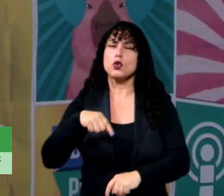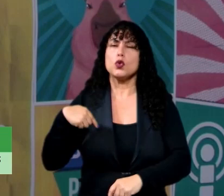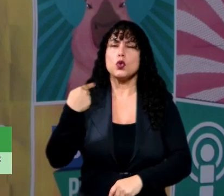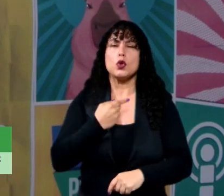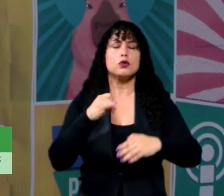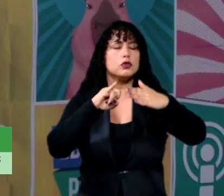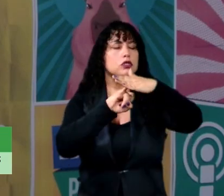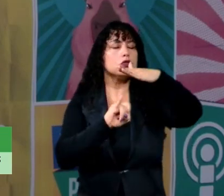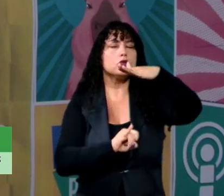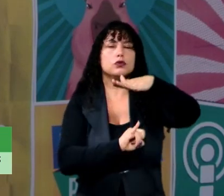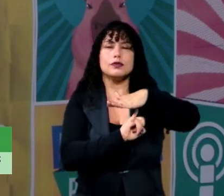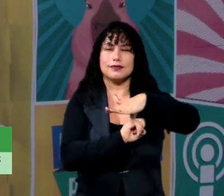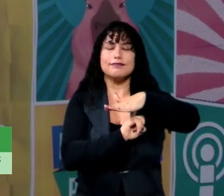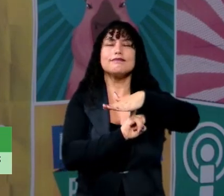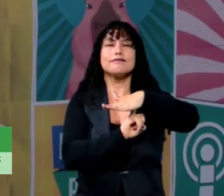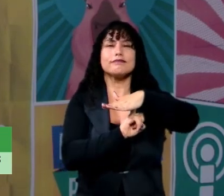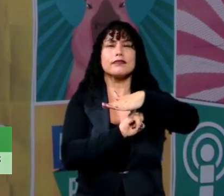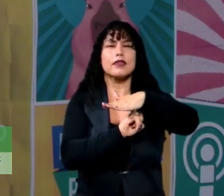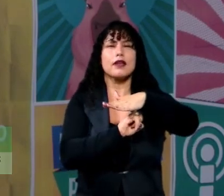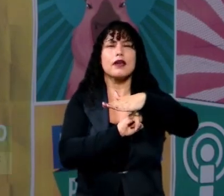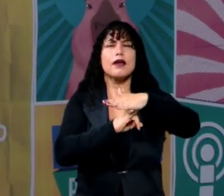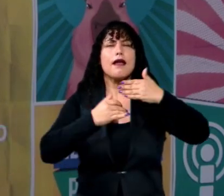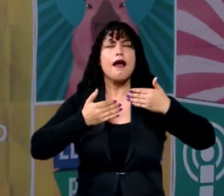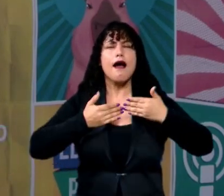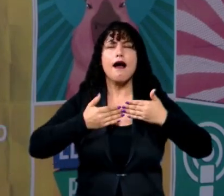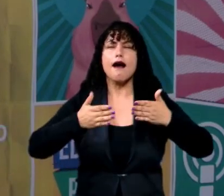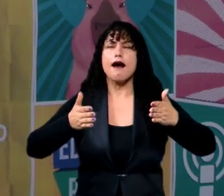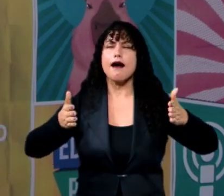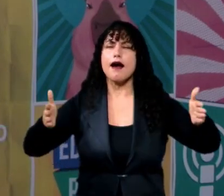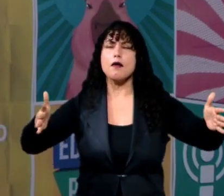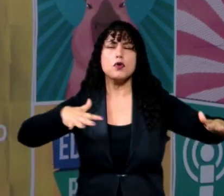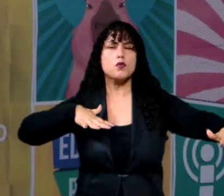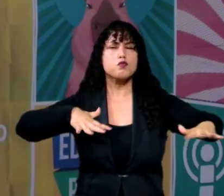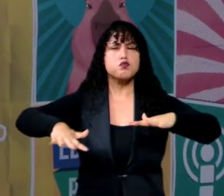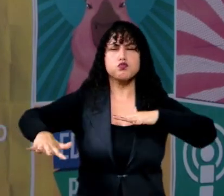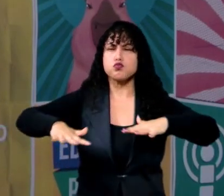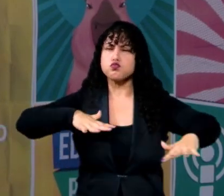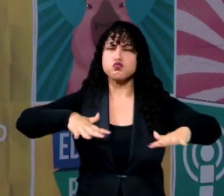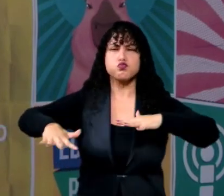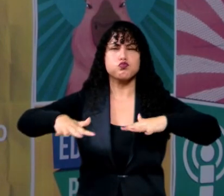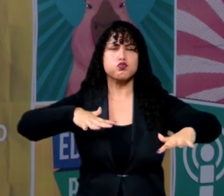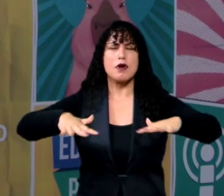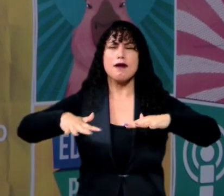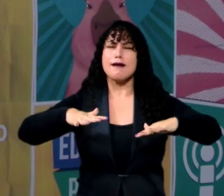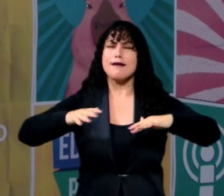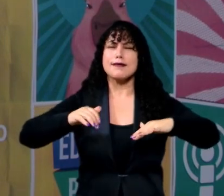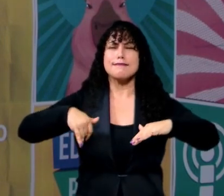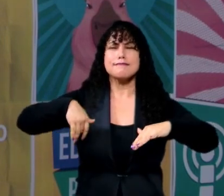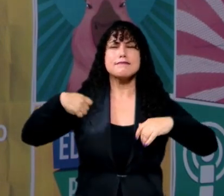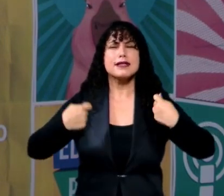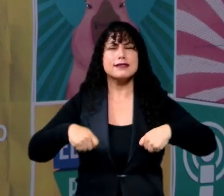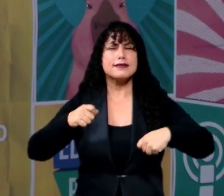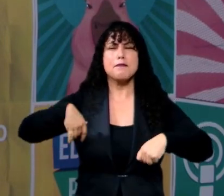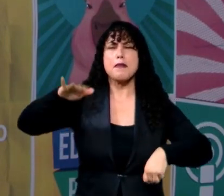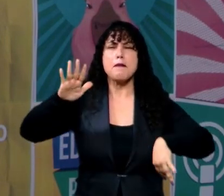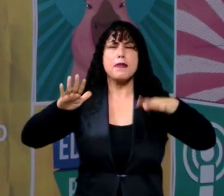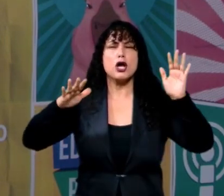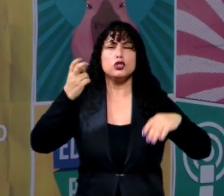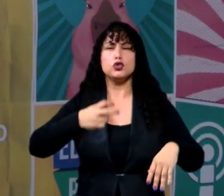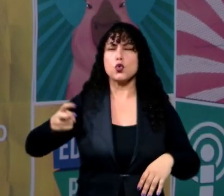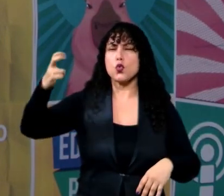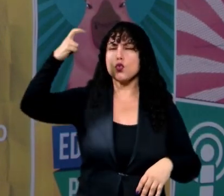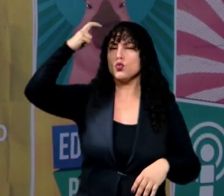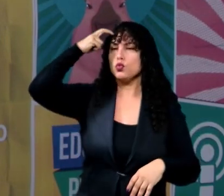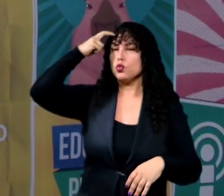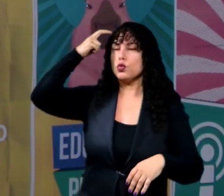uma instituição, abre alas desse movimento cada vez mais necessário de cultura de